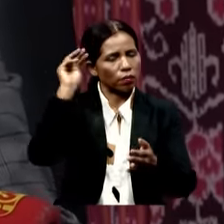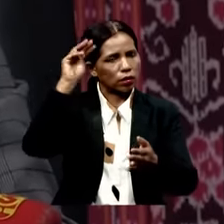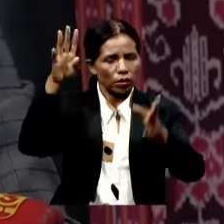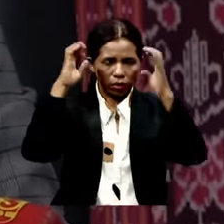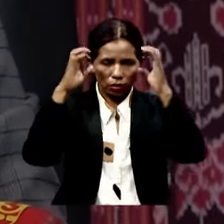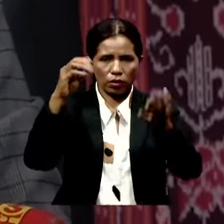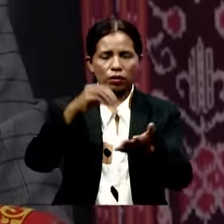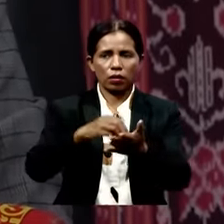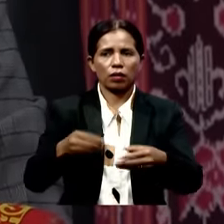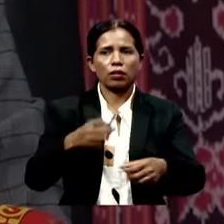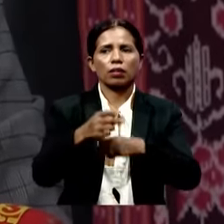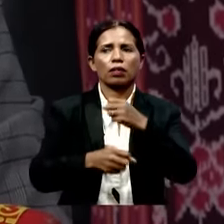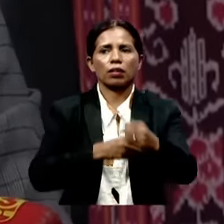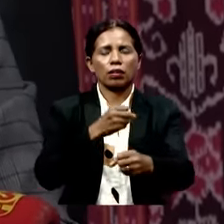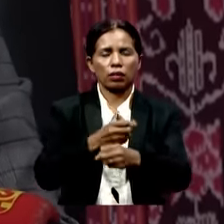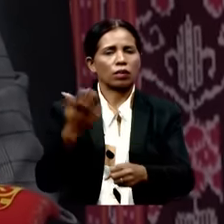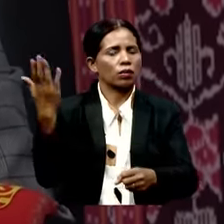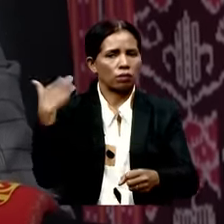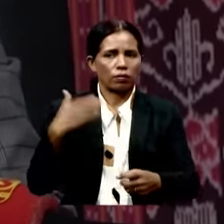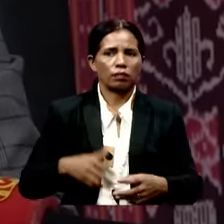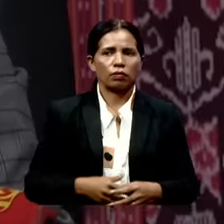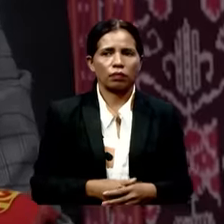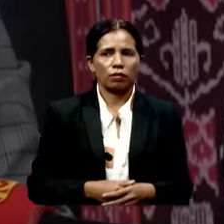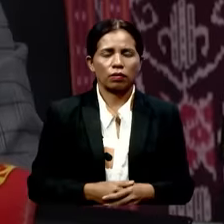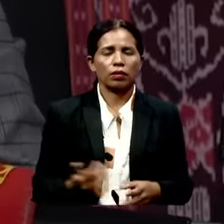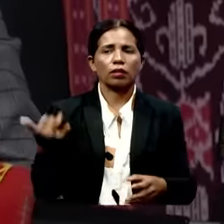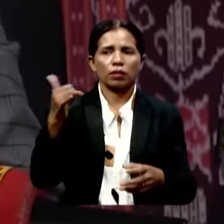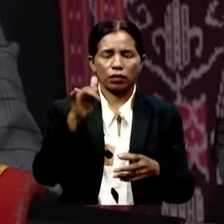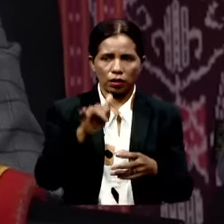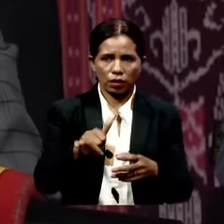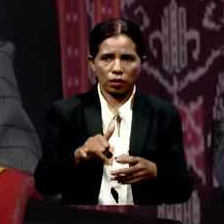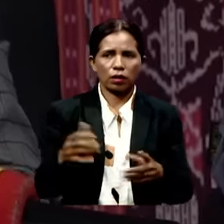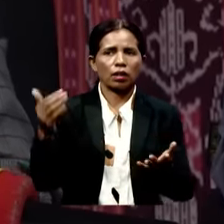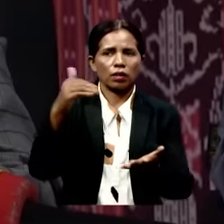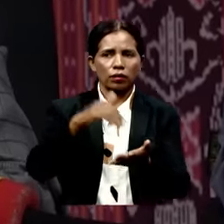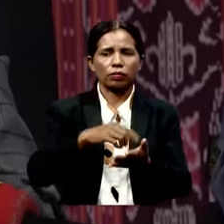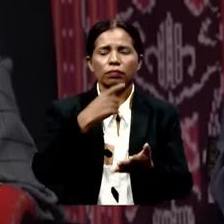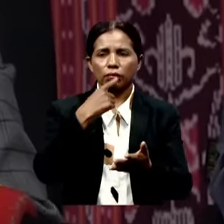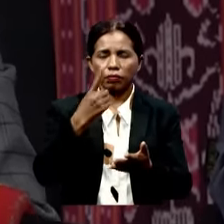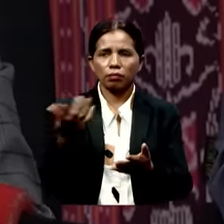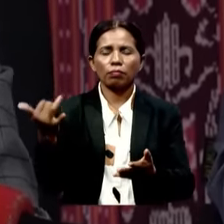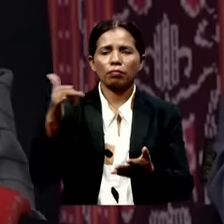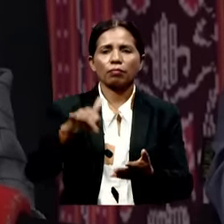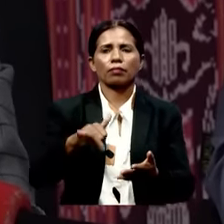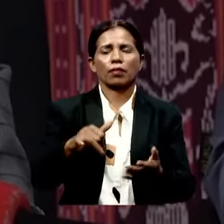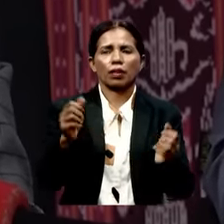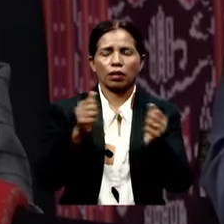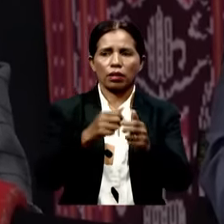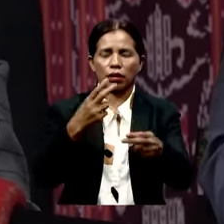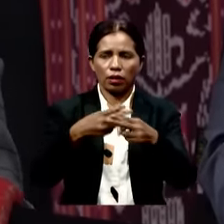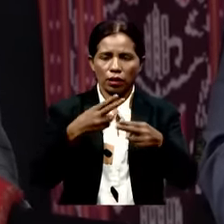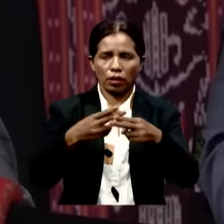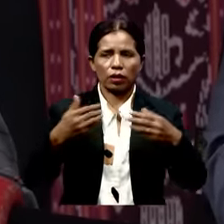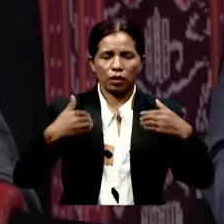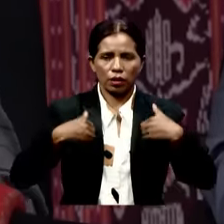educação providencia ia tinanto tina hira kliuba Então, Sira, né? Dali da tang, a sua tete kata, Sira, na hira, ne bemak narang iha